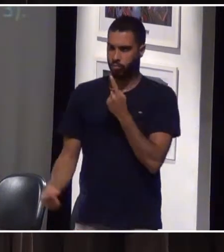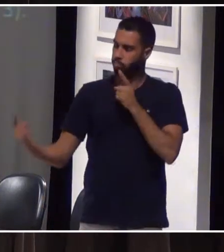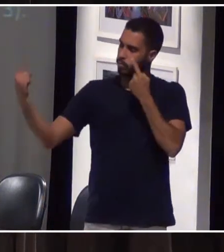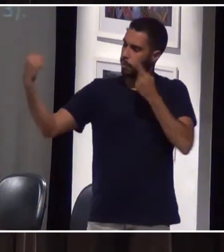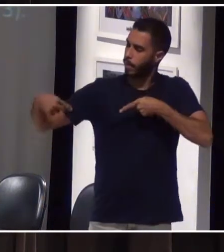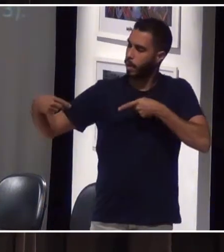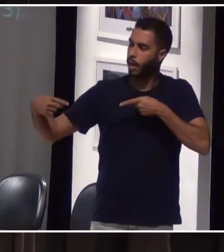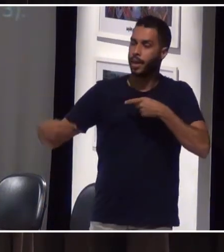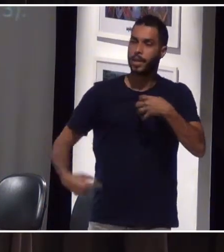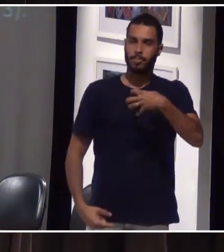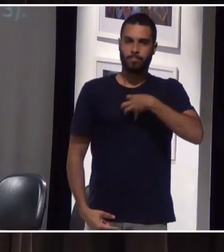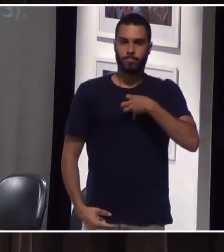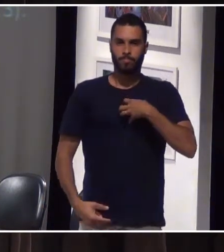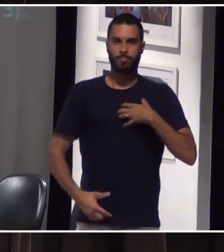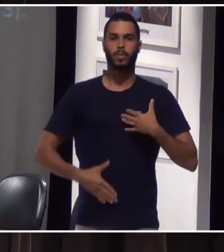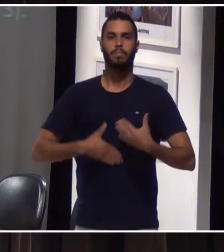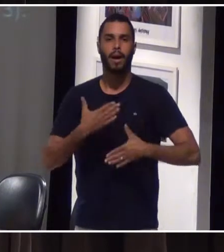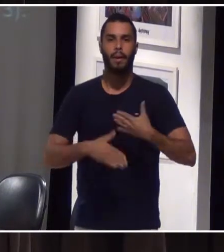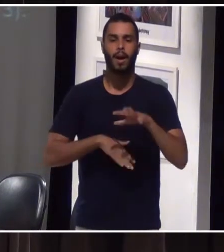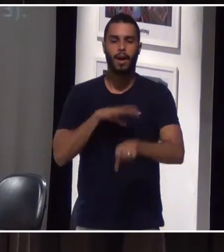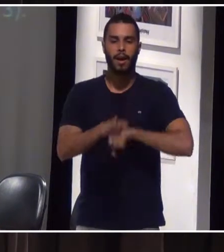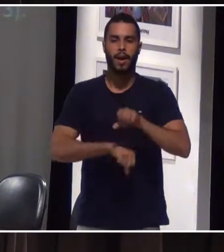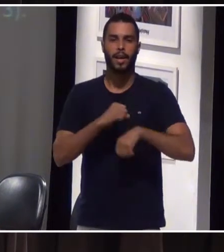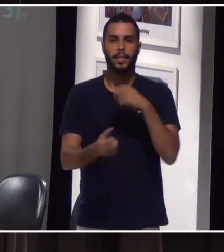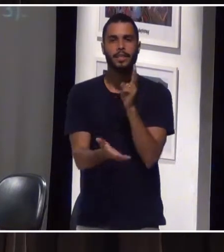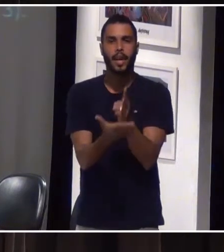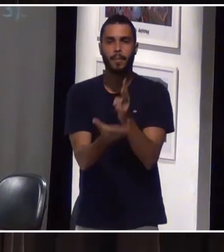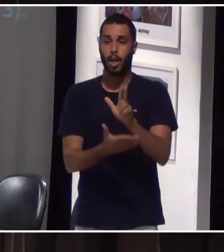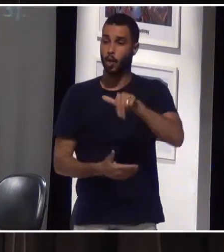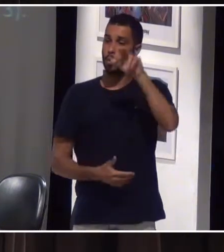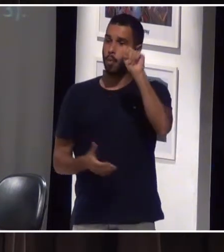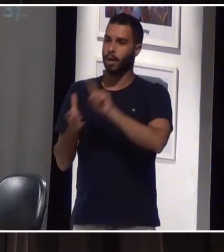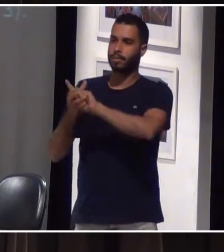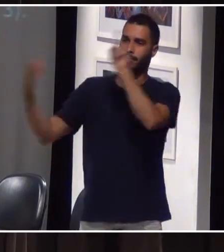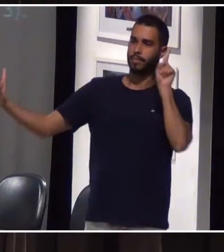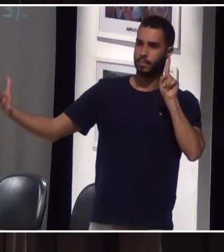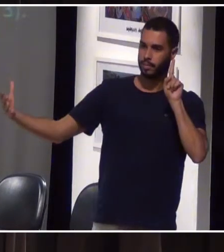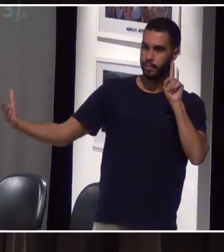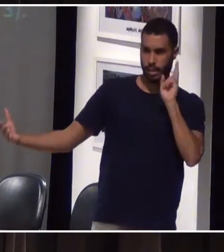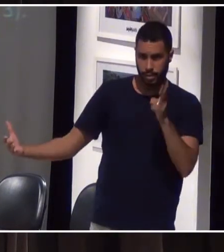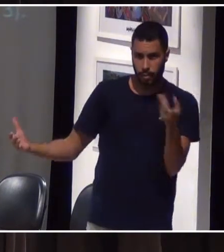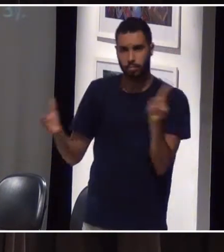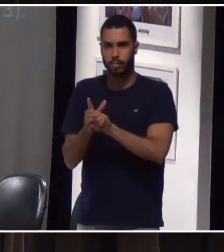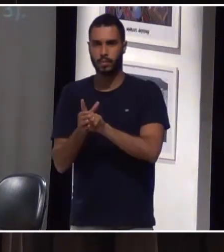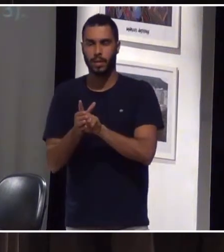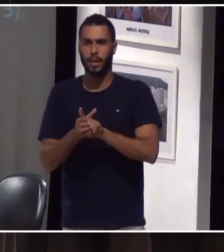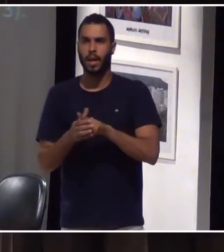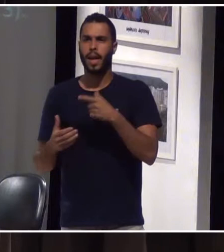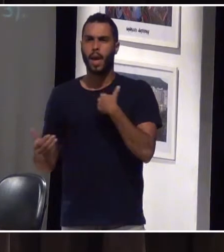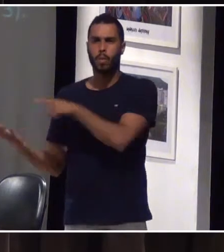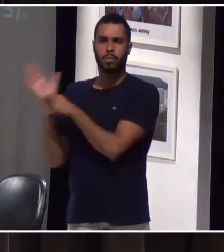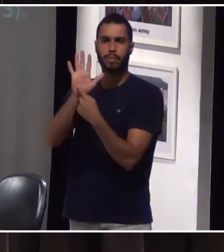não estaremos sob o risco da exclusão. Eu trago isso para a gente pensar